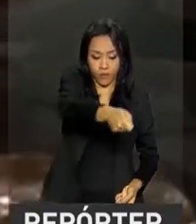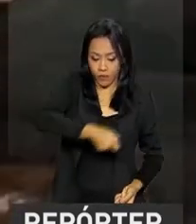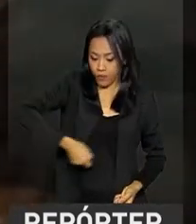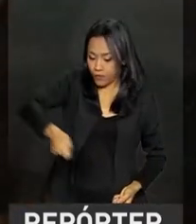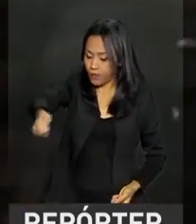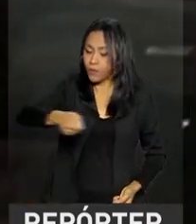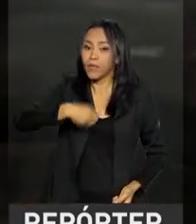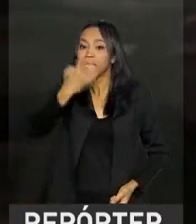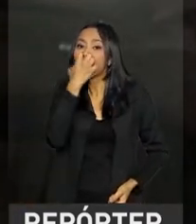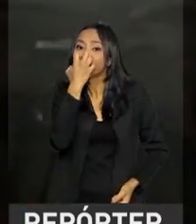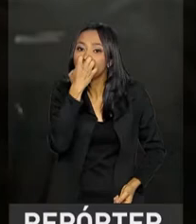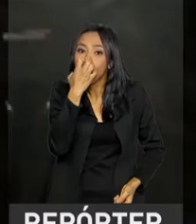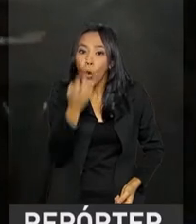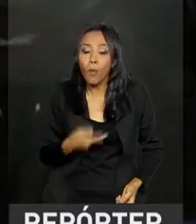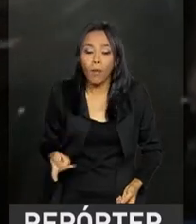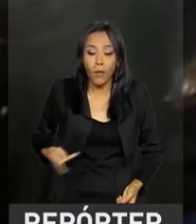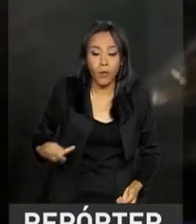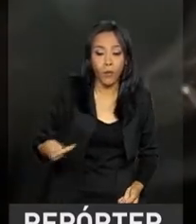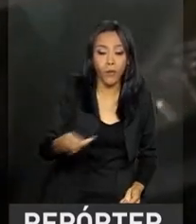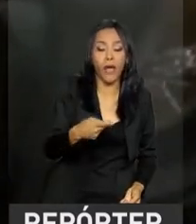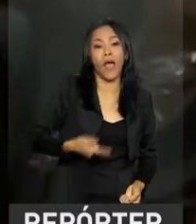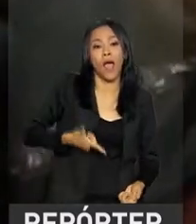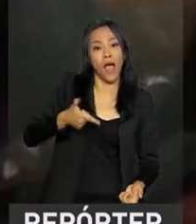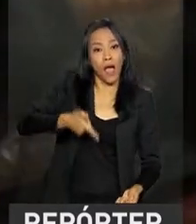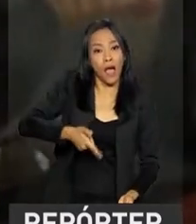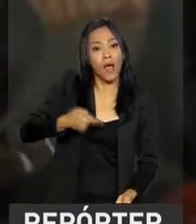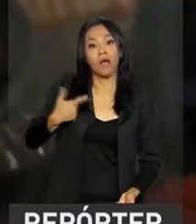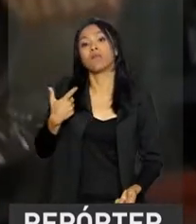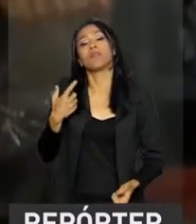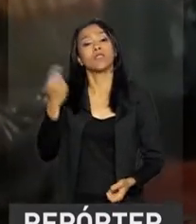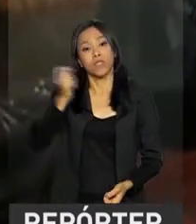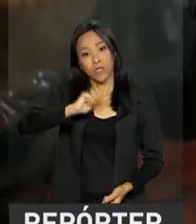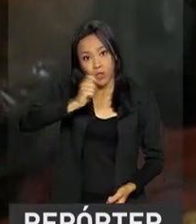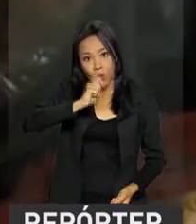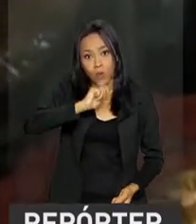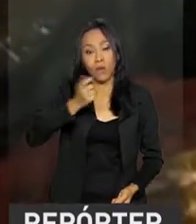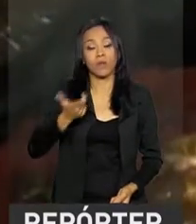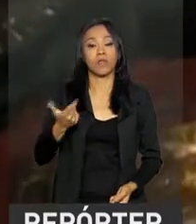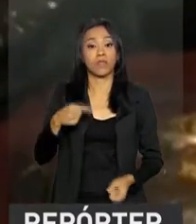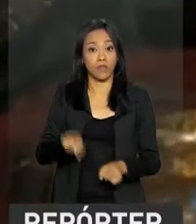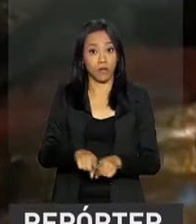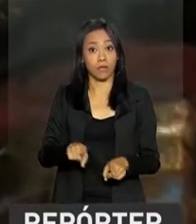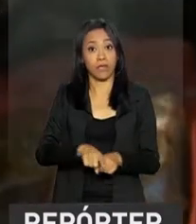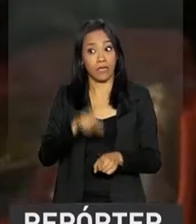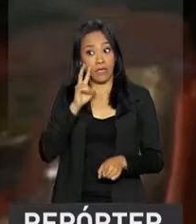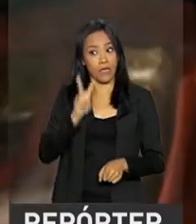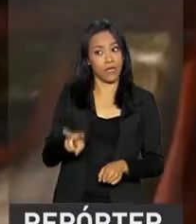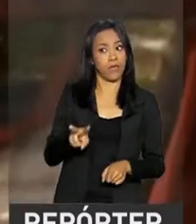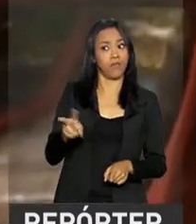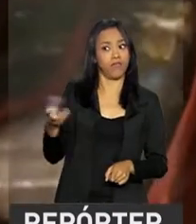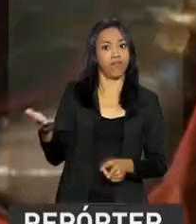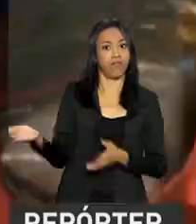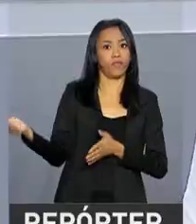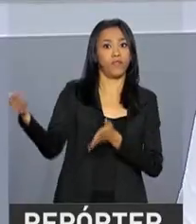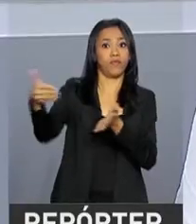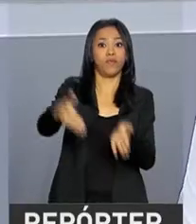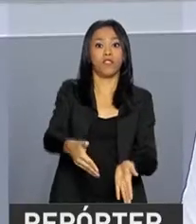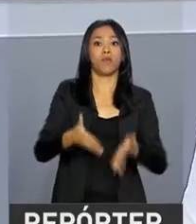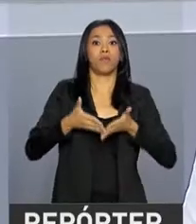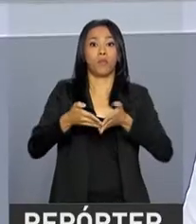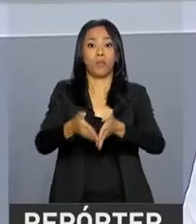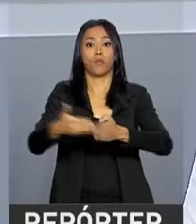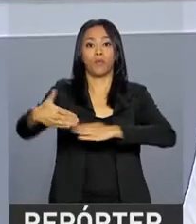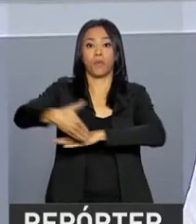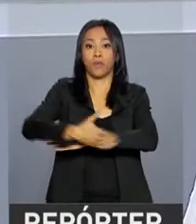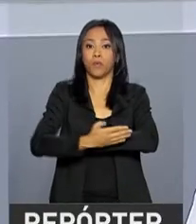com o objetivo de localizar armas de fogo munições e drogas em carregamentos que se encontravam em trânsito no porto os